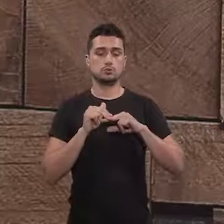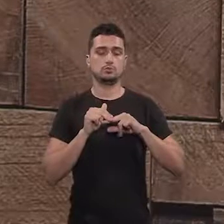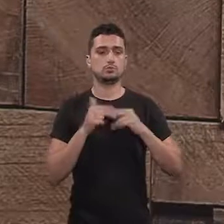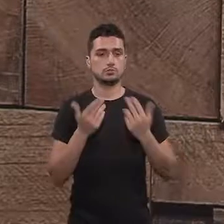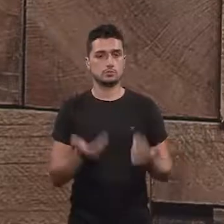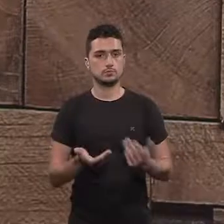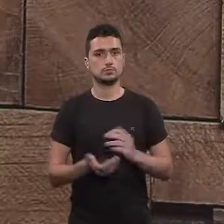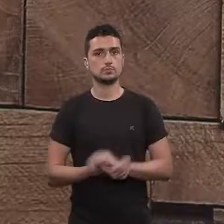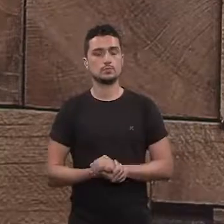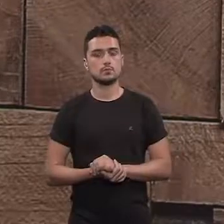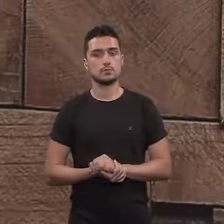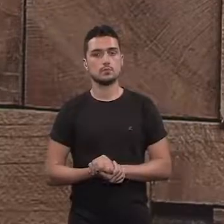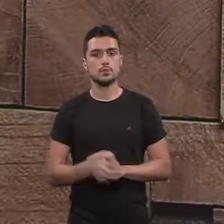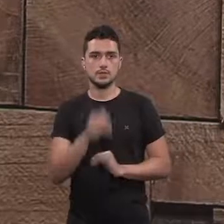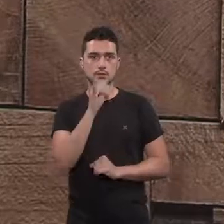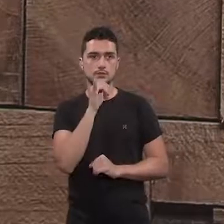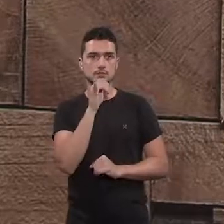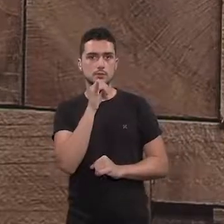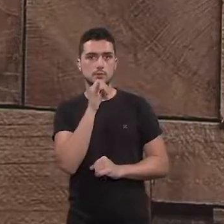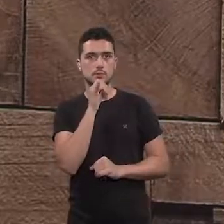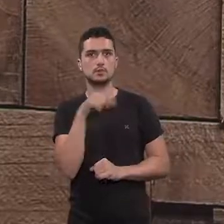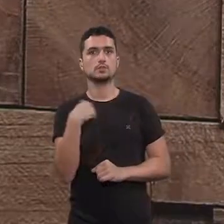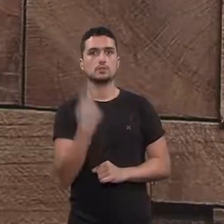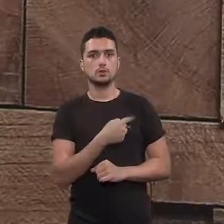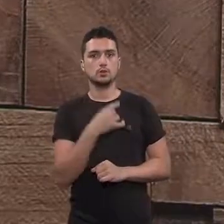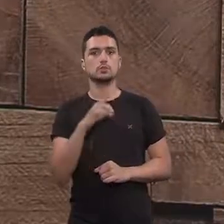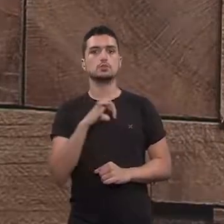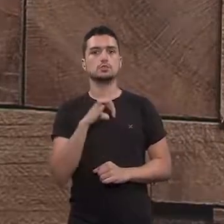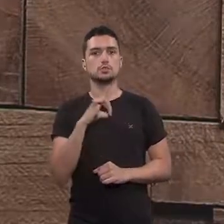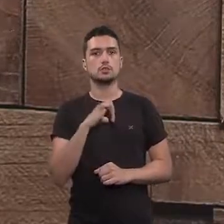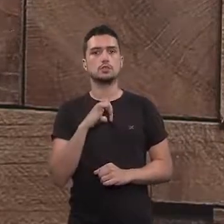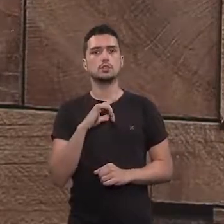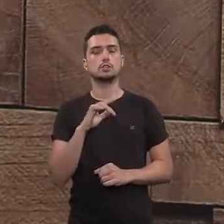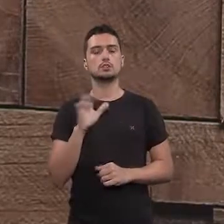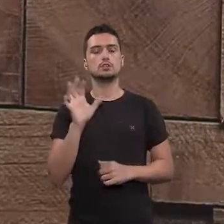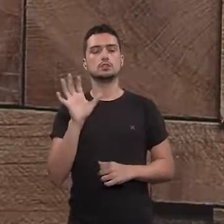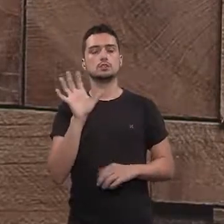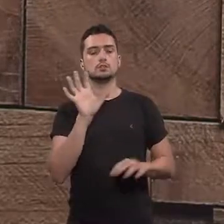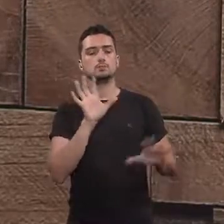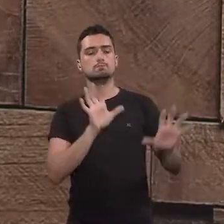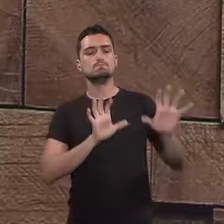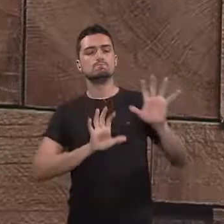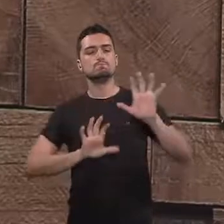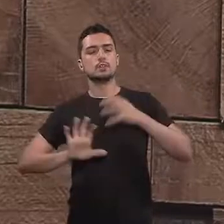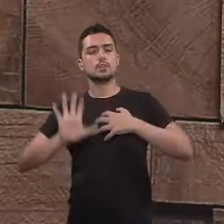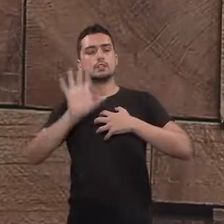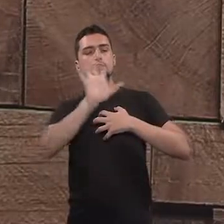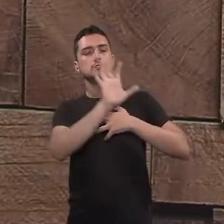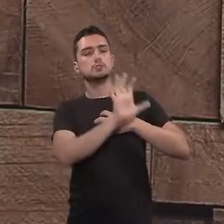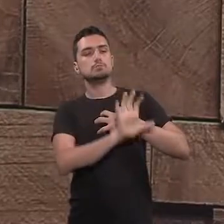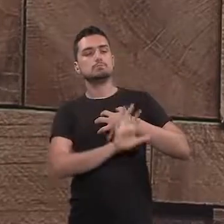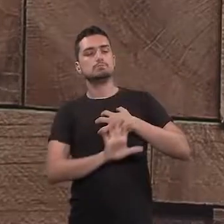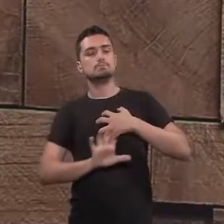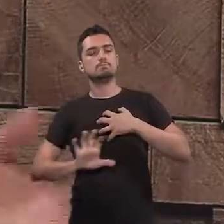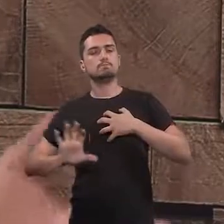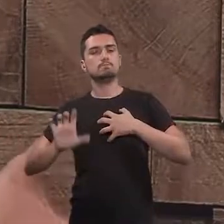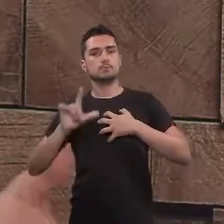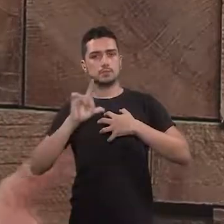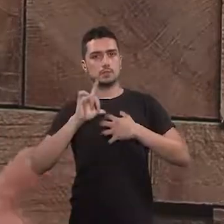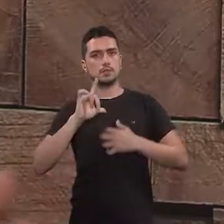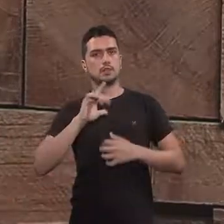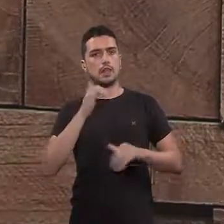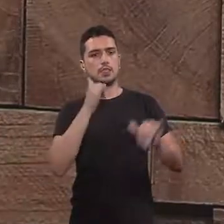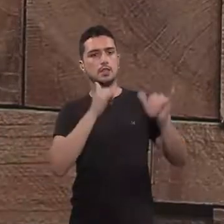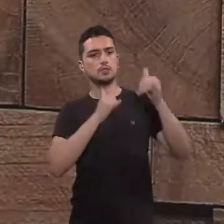Tá? Por exemplo, nós temos uma energia em nós que a ciência não consegue